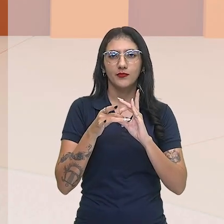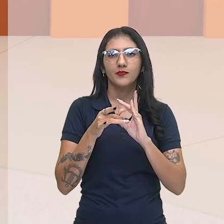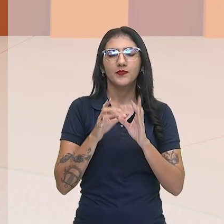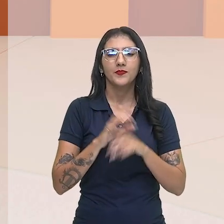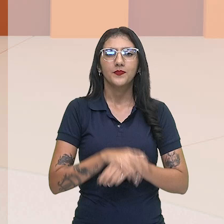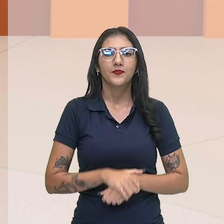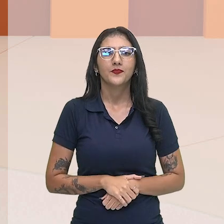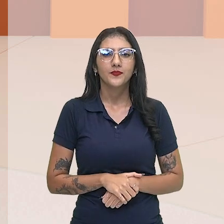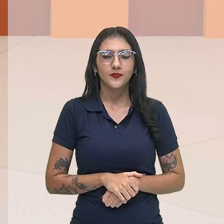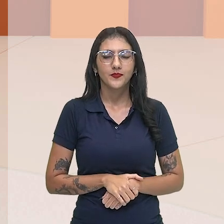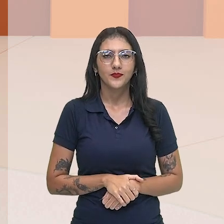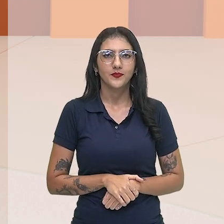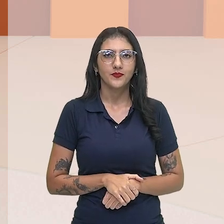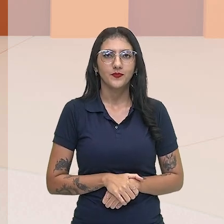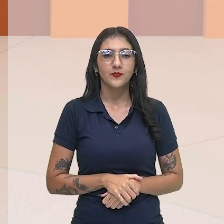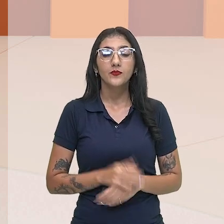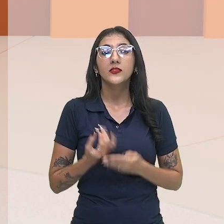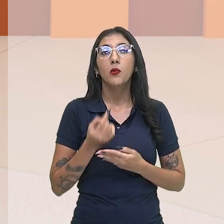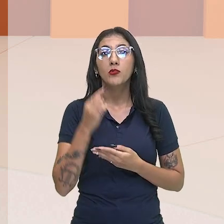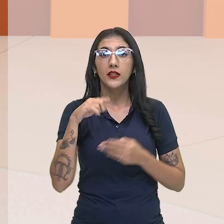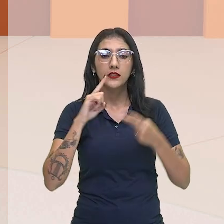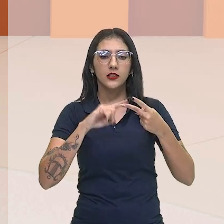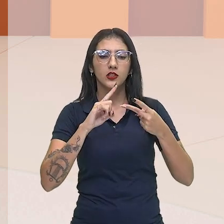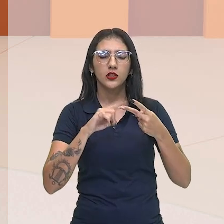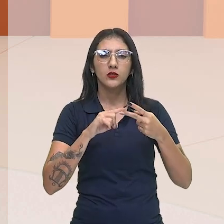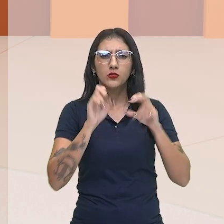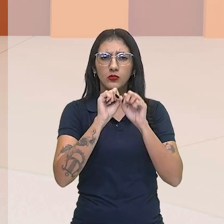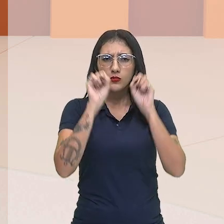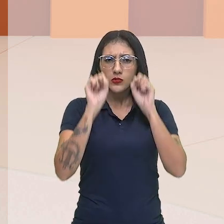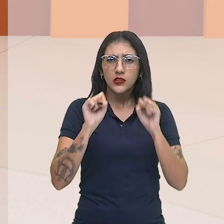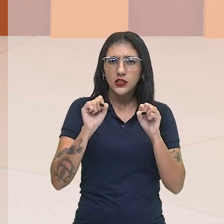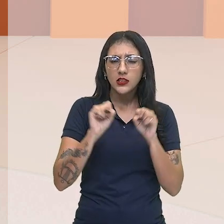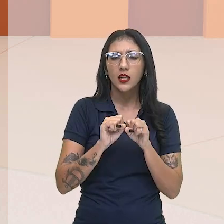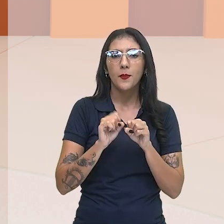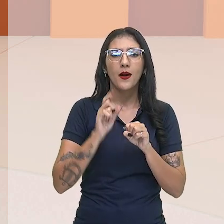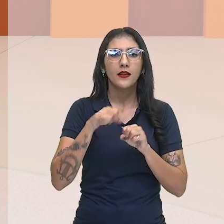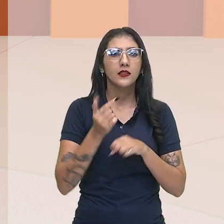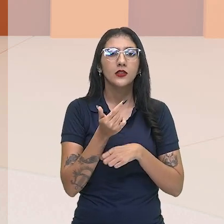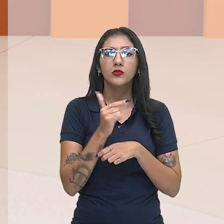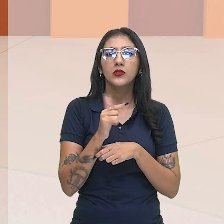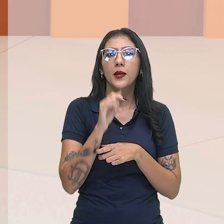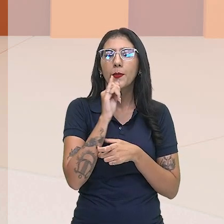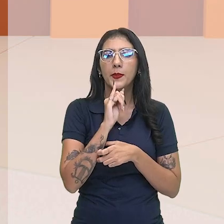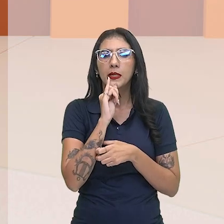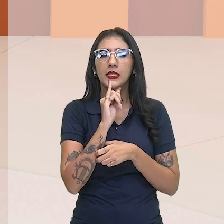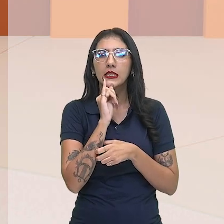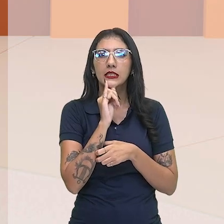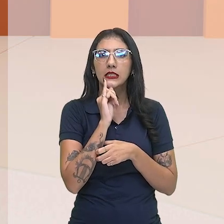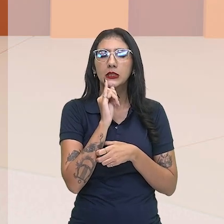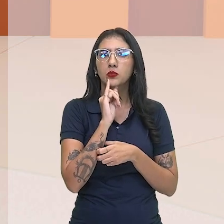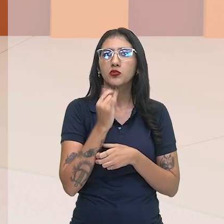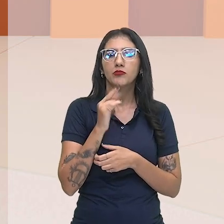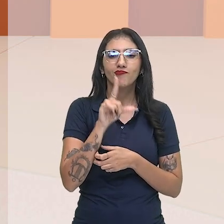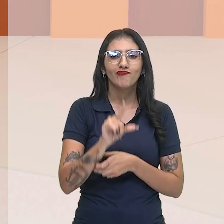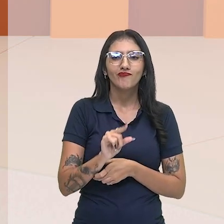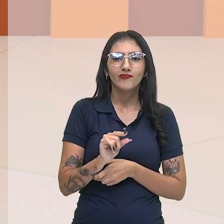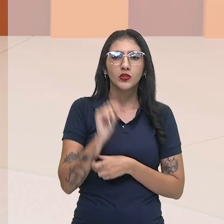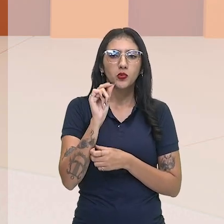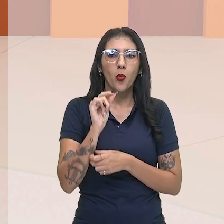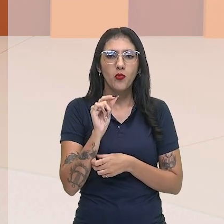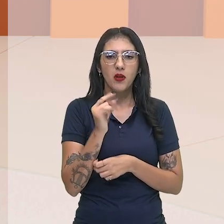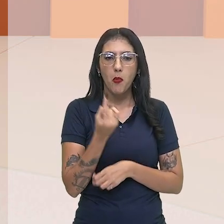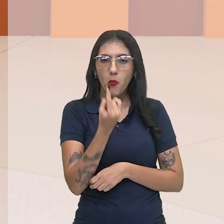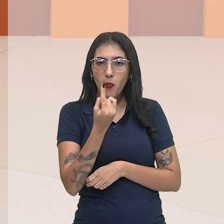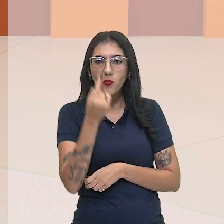coligações. Nesse sistema eleitoral, neste modelo, não se considera apenas a votação nominal, que é aquela individual